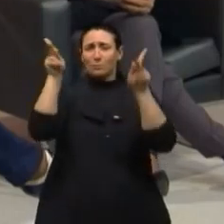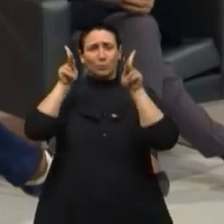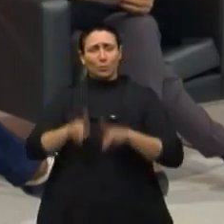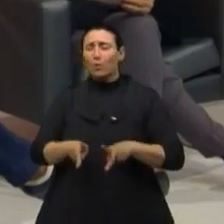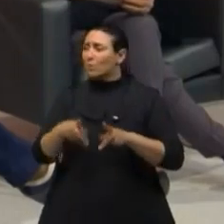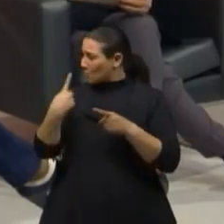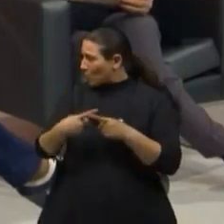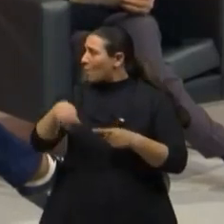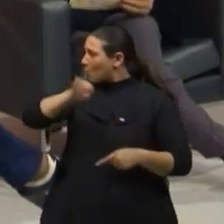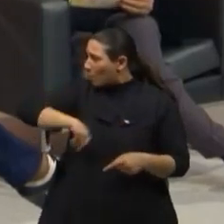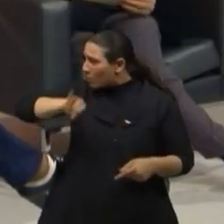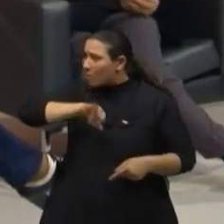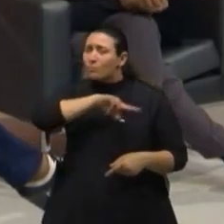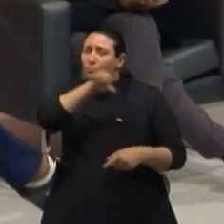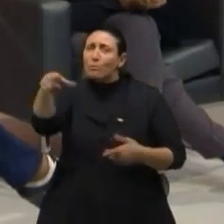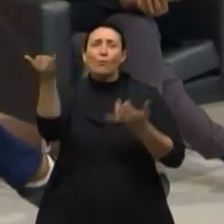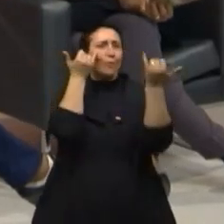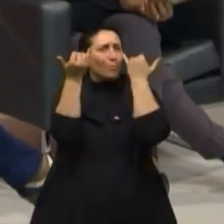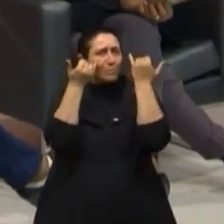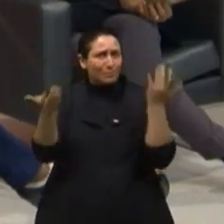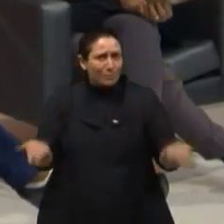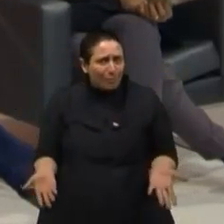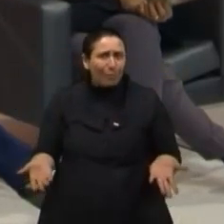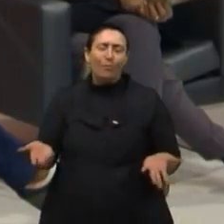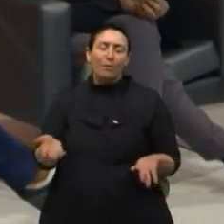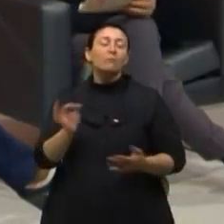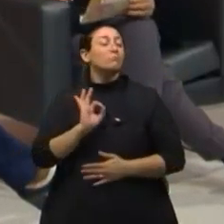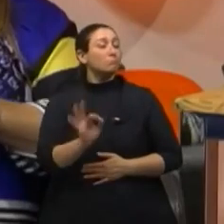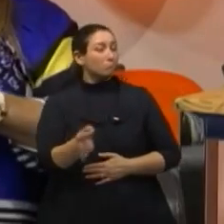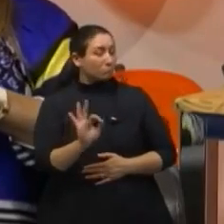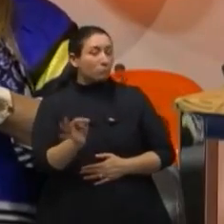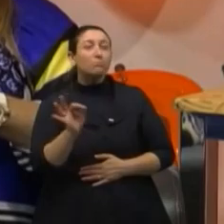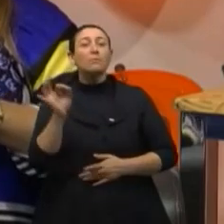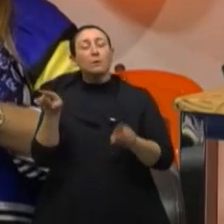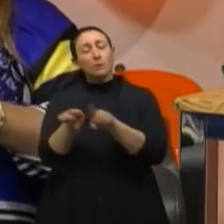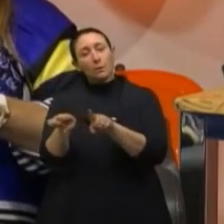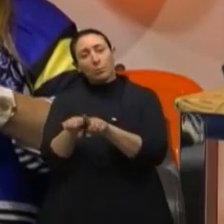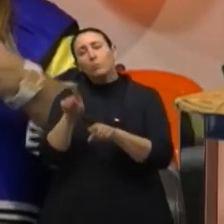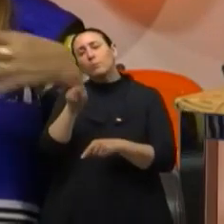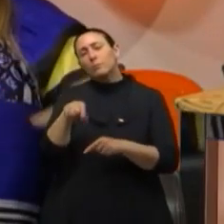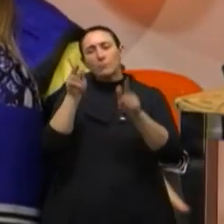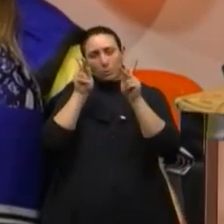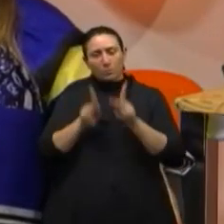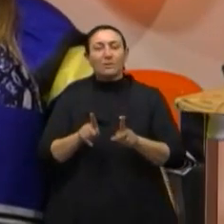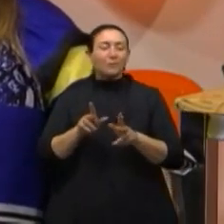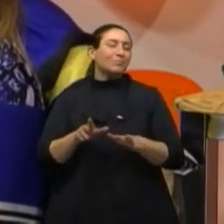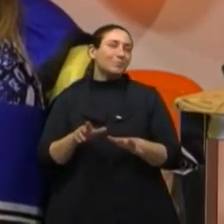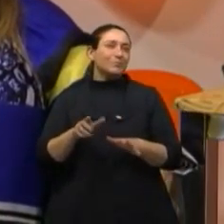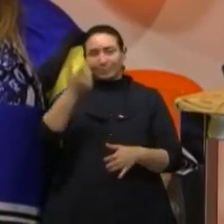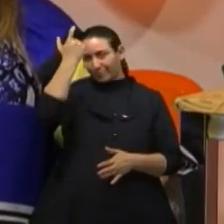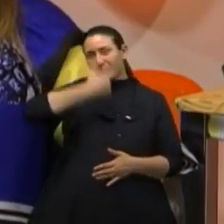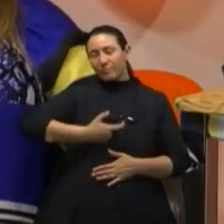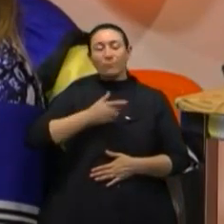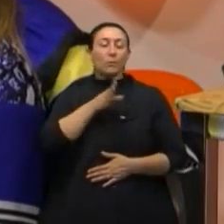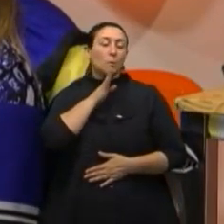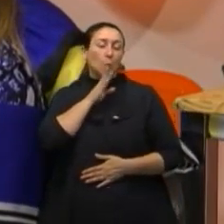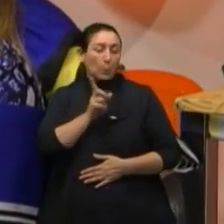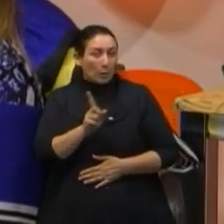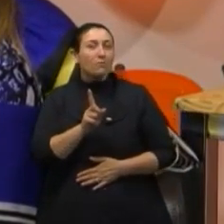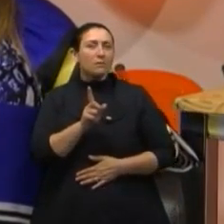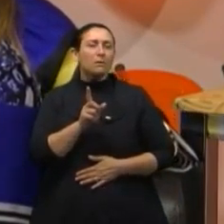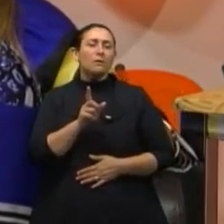aumento do conhecimento faz com que a gente se cu Claro e para não quando o leigo geralmente eh para ele